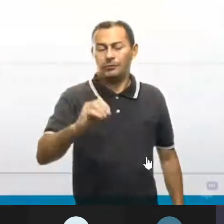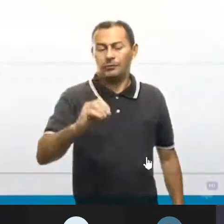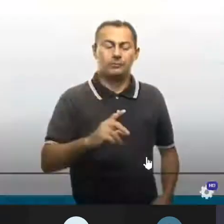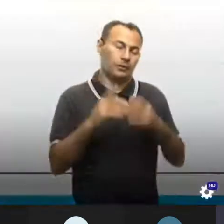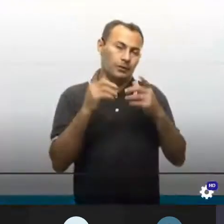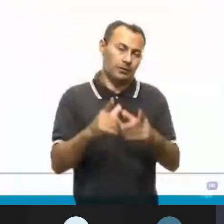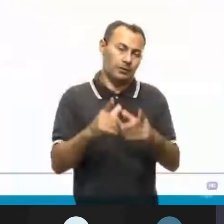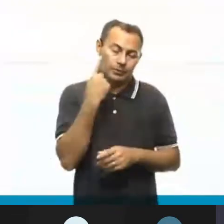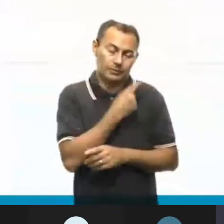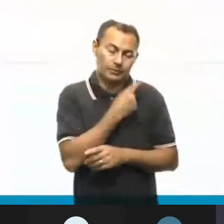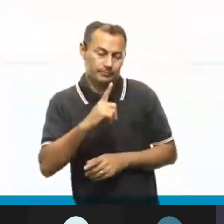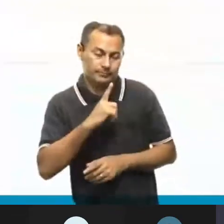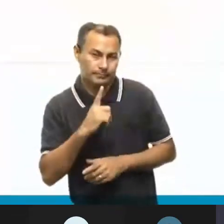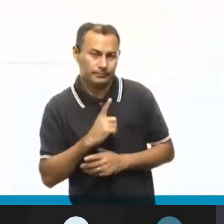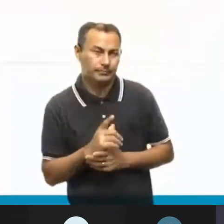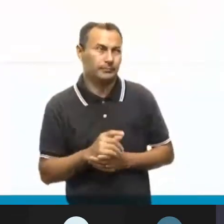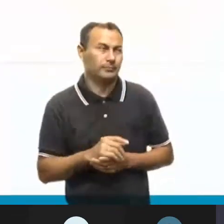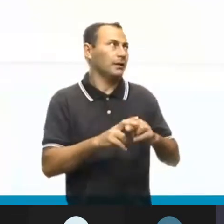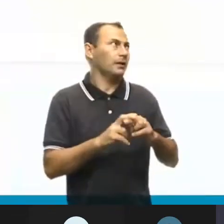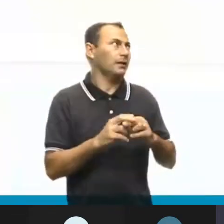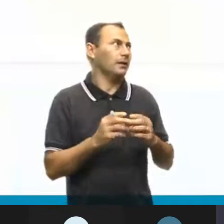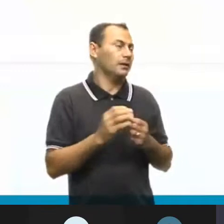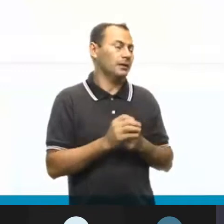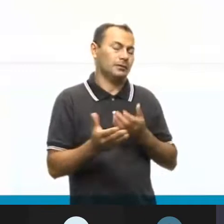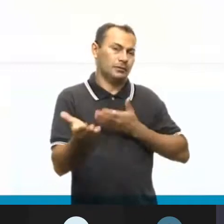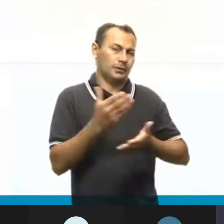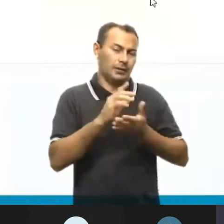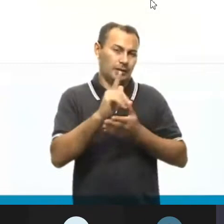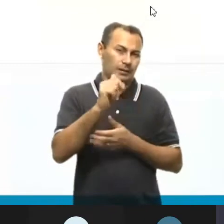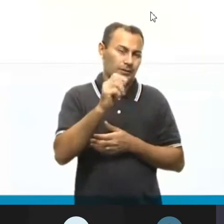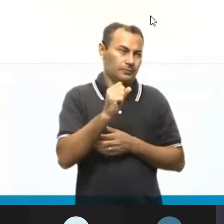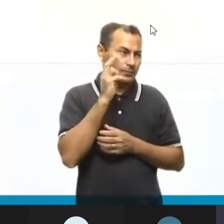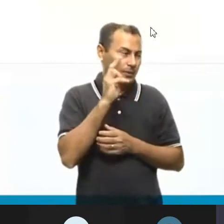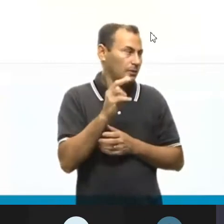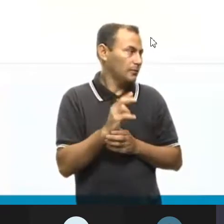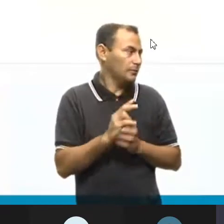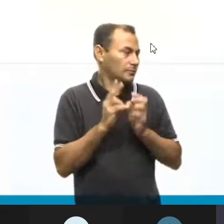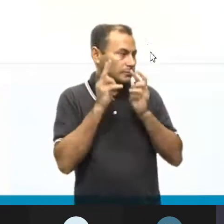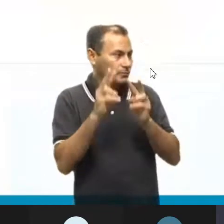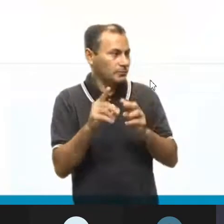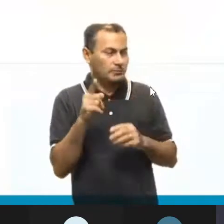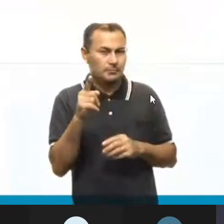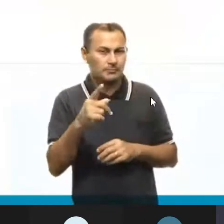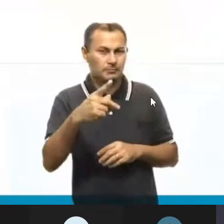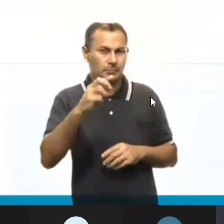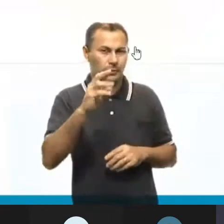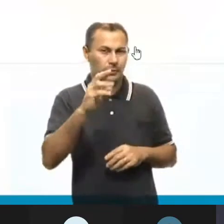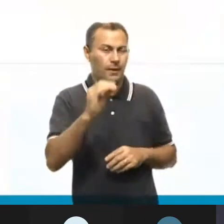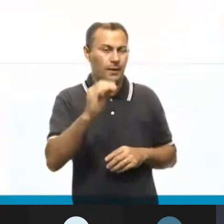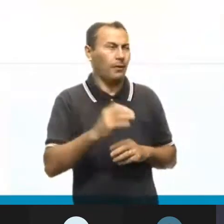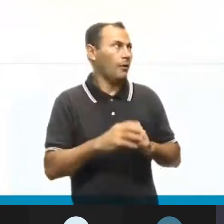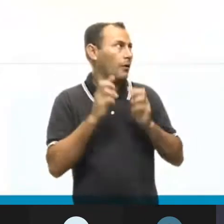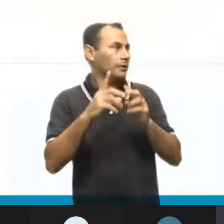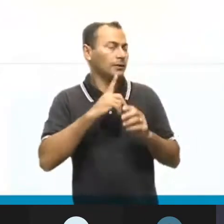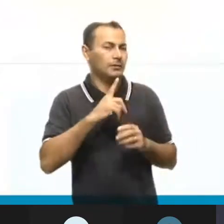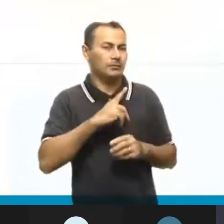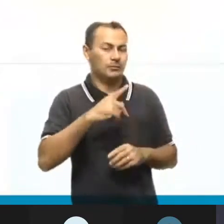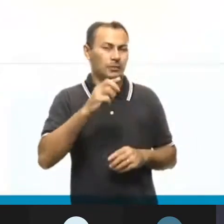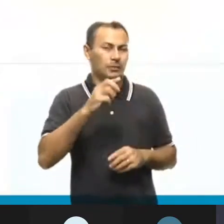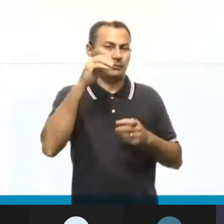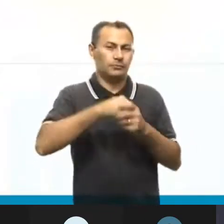aí é o local onde nós vamos ter, né, as trocas gasosas. Então, olhando aqui o pulmão, então aqui a gente